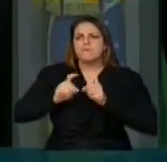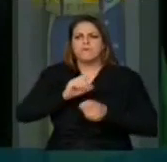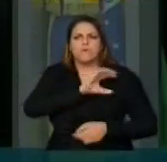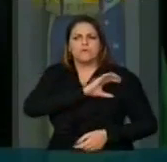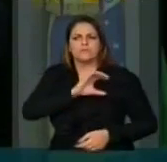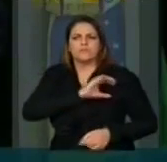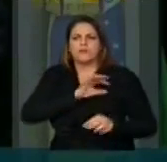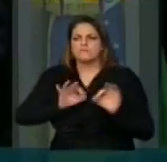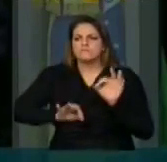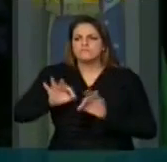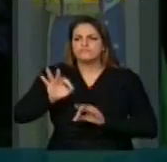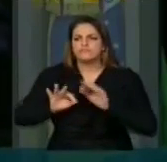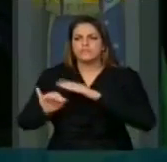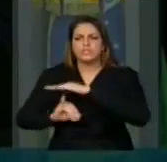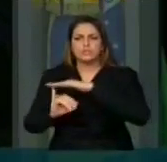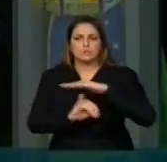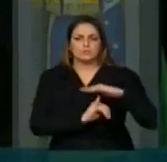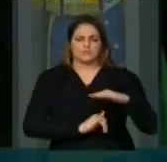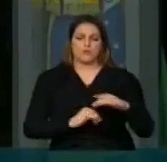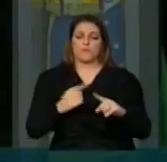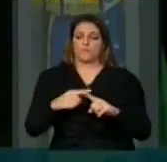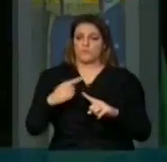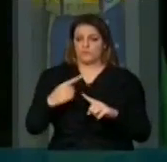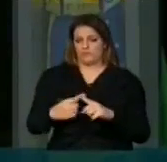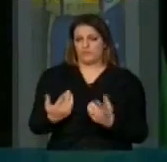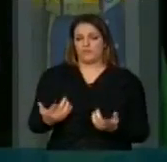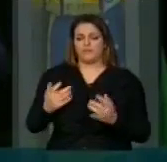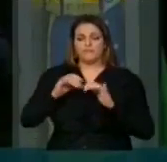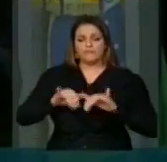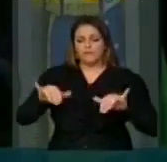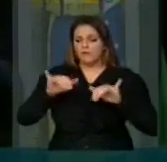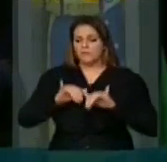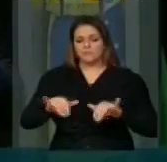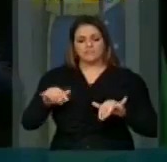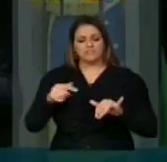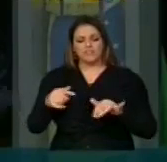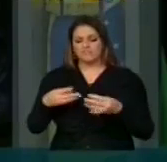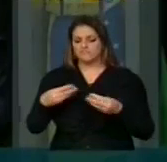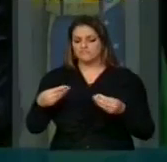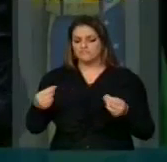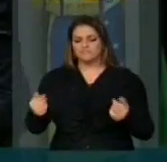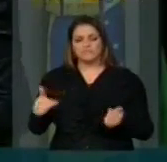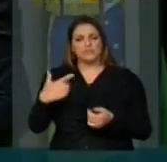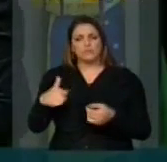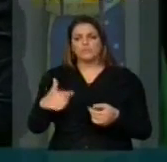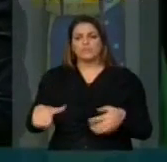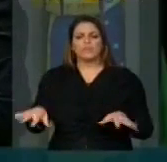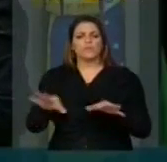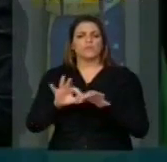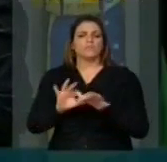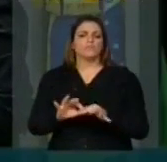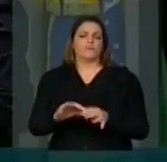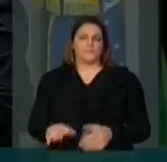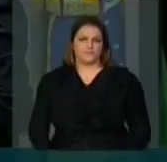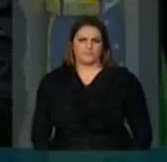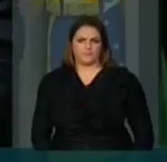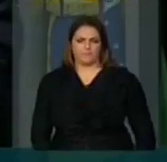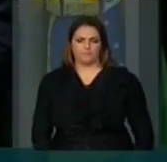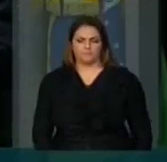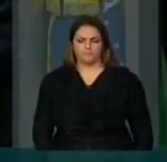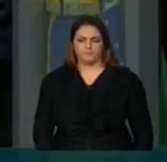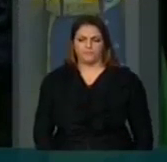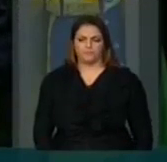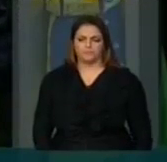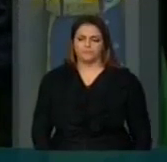das instituições, porque as informações permanecerão dispersas e nós vamos ter um exemplo do